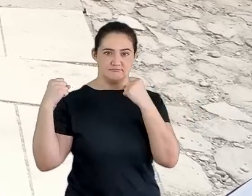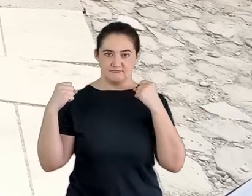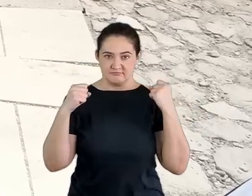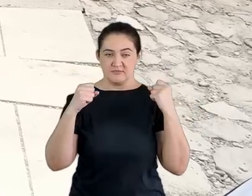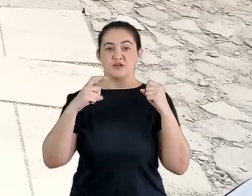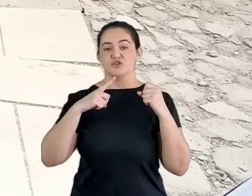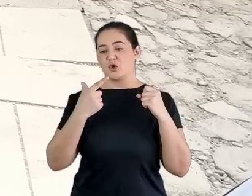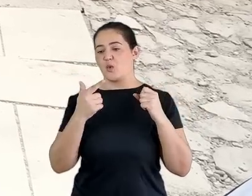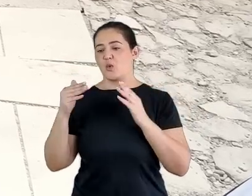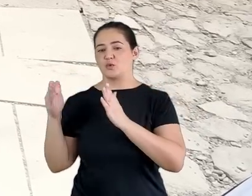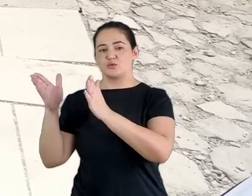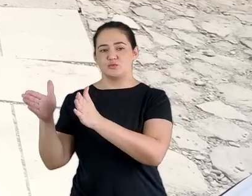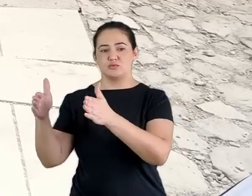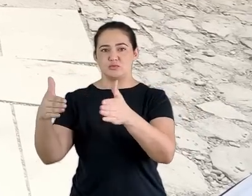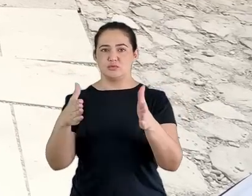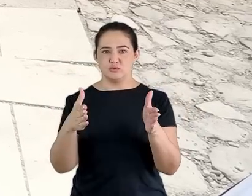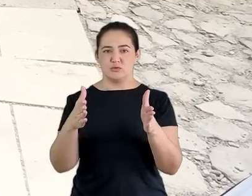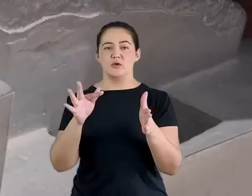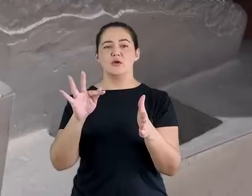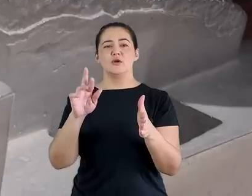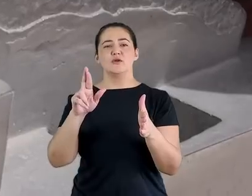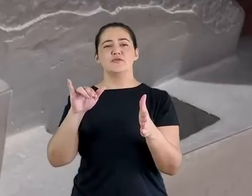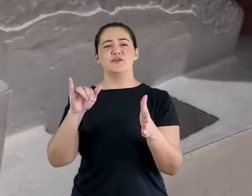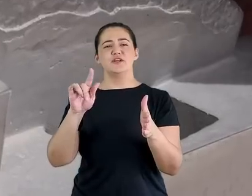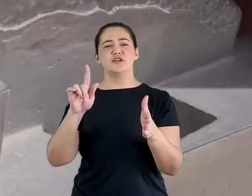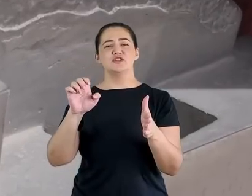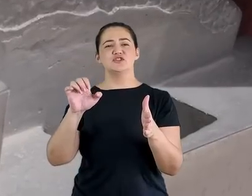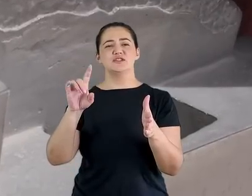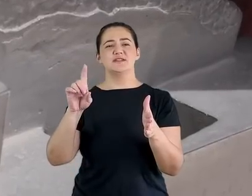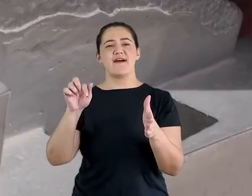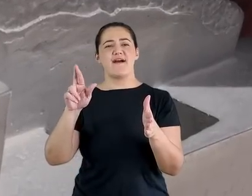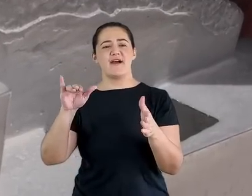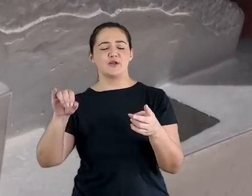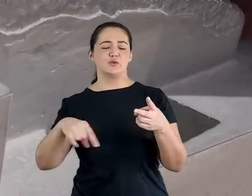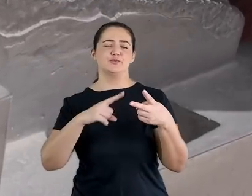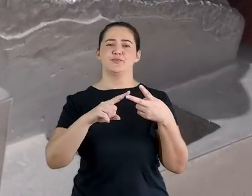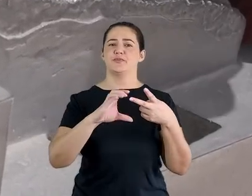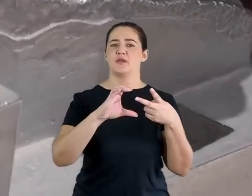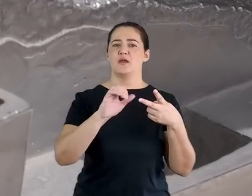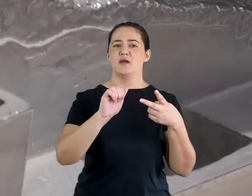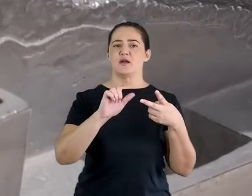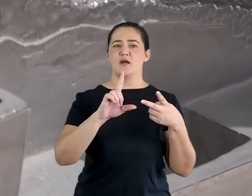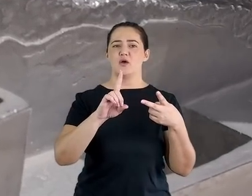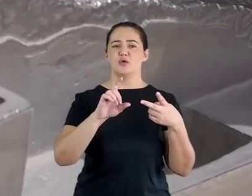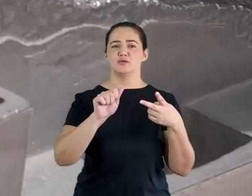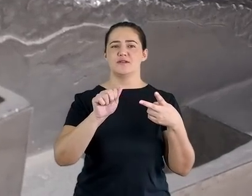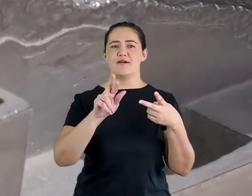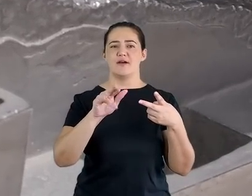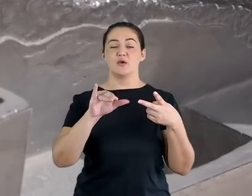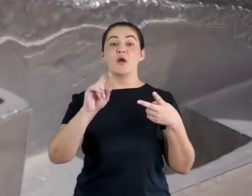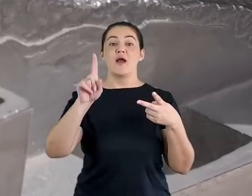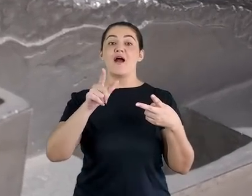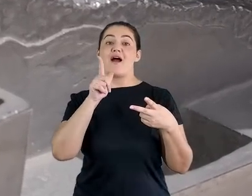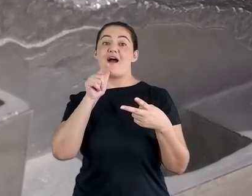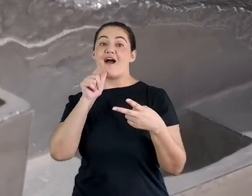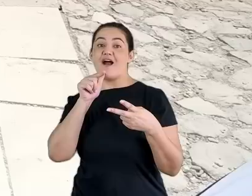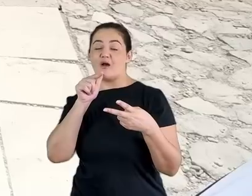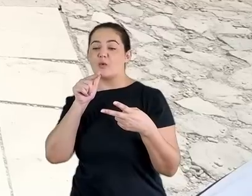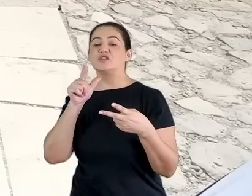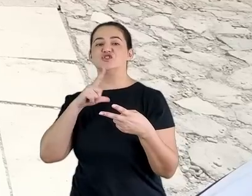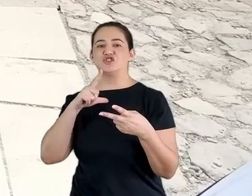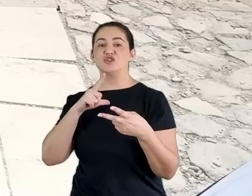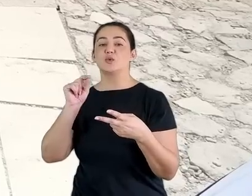tinha outras partes, chamadas frigidário, caldário, onde a água era aquecida em temperaturas